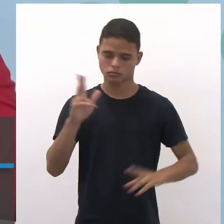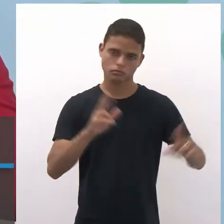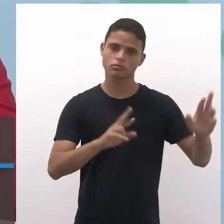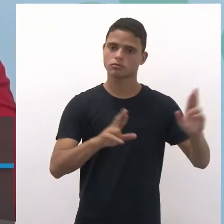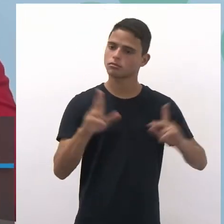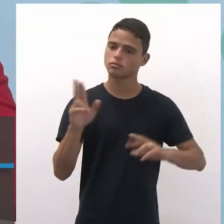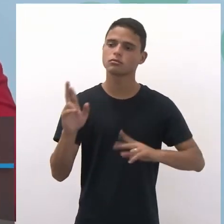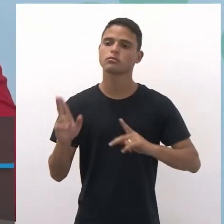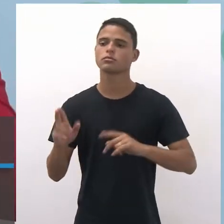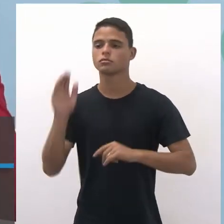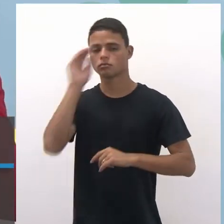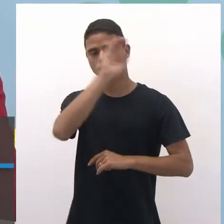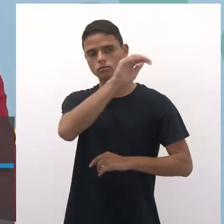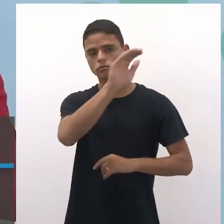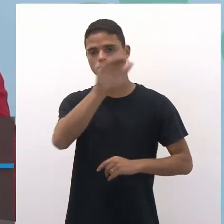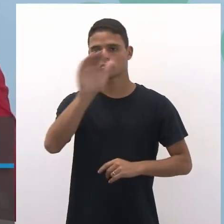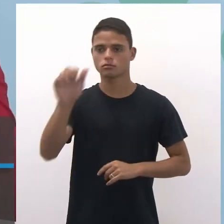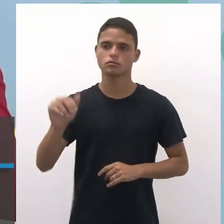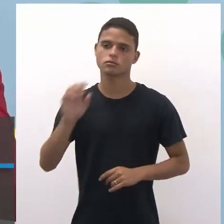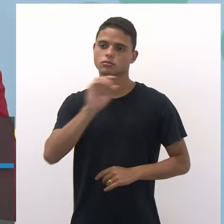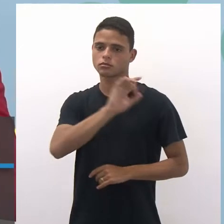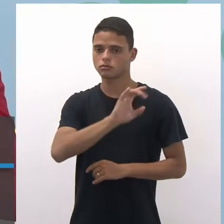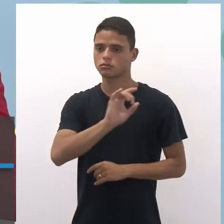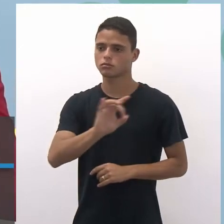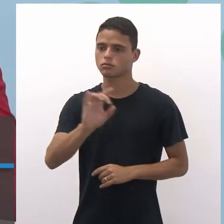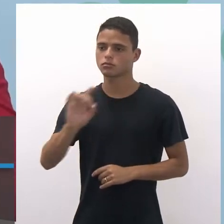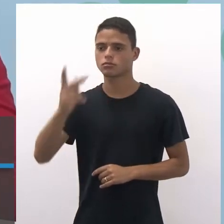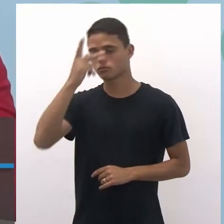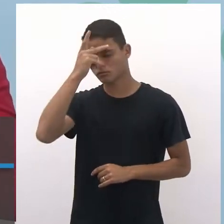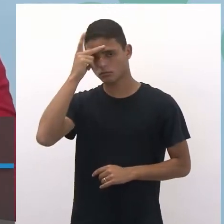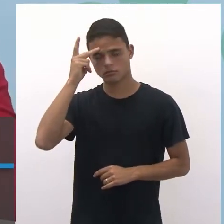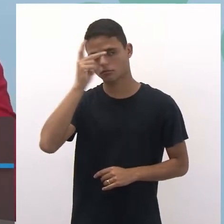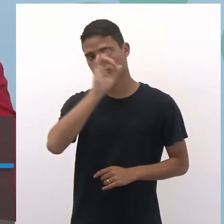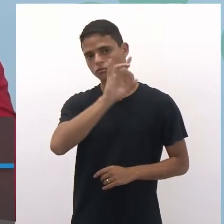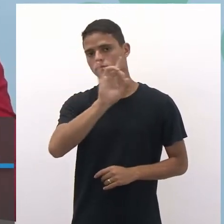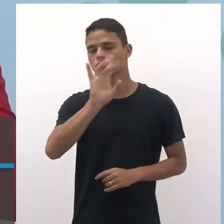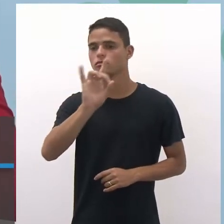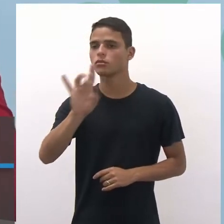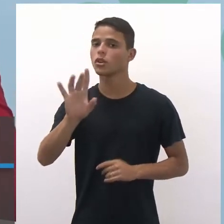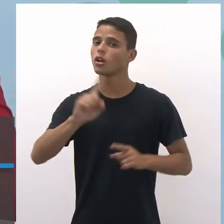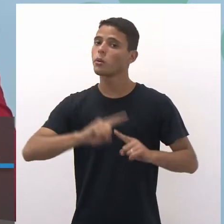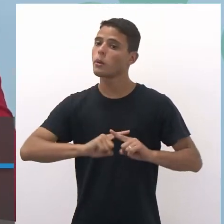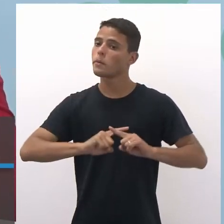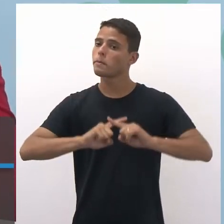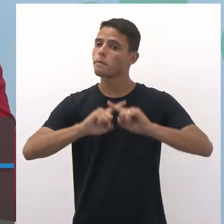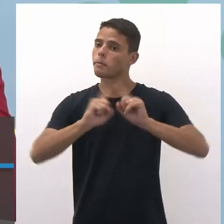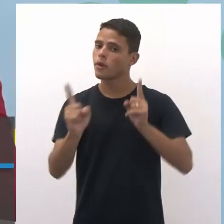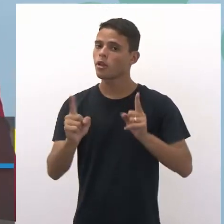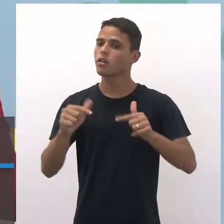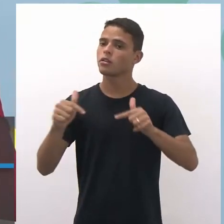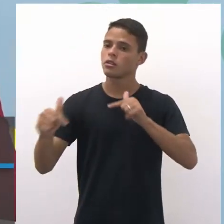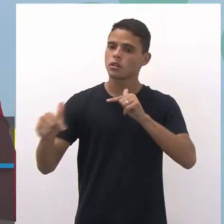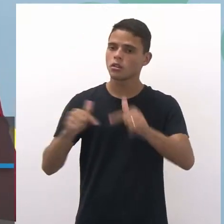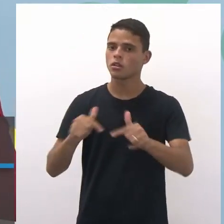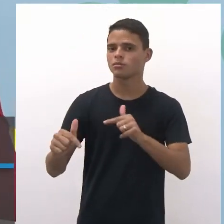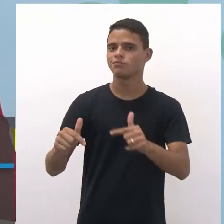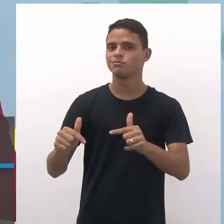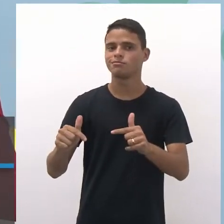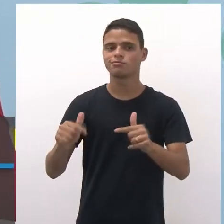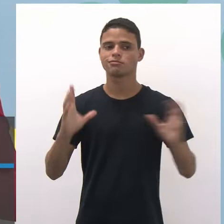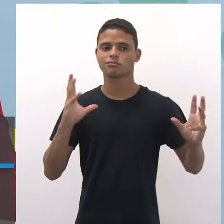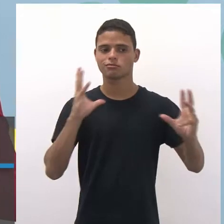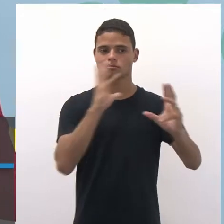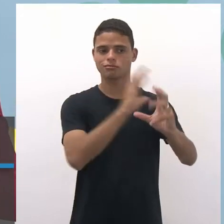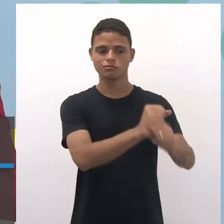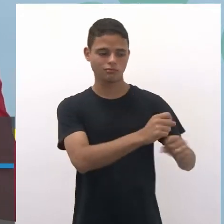diversificação intelectual de cada pessoa. Mas, quando nós trabalhamos com 40 estudantes numa